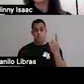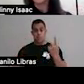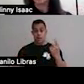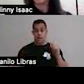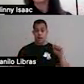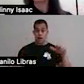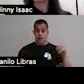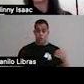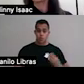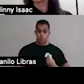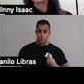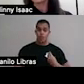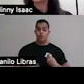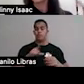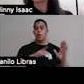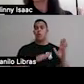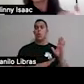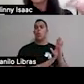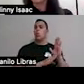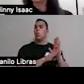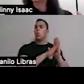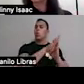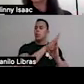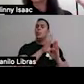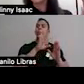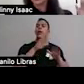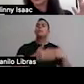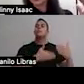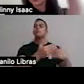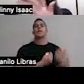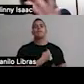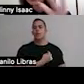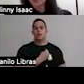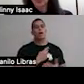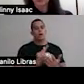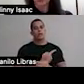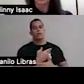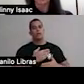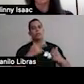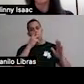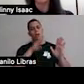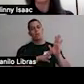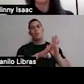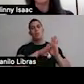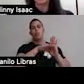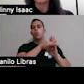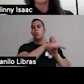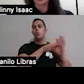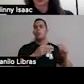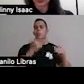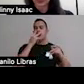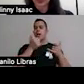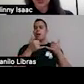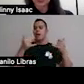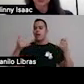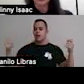muito grande da incorporação desses ácidos graxos, mas ao longo da vida, né, tende-se a ter aí um platô na incorporação desses lipídios,